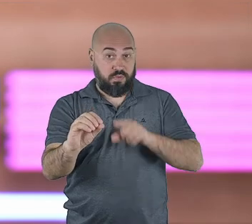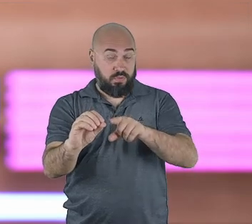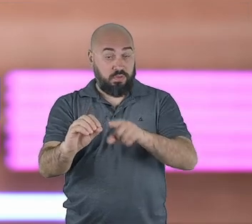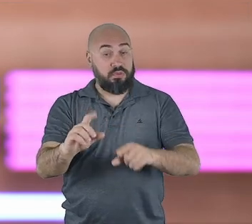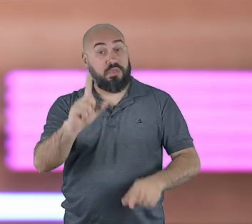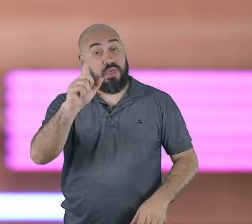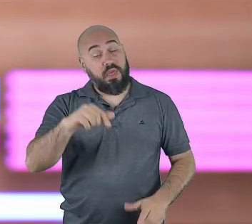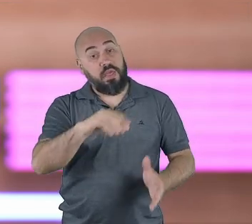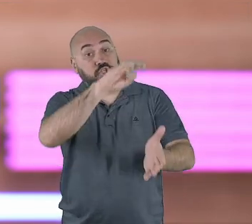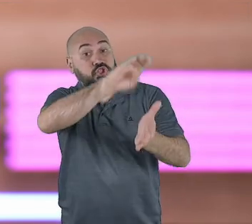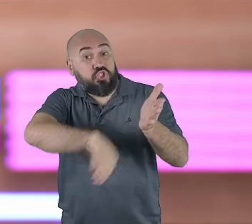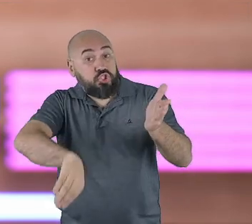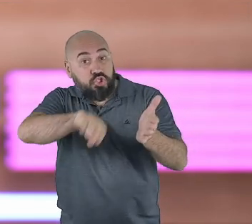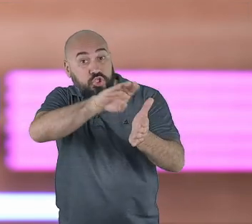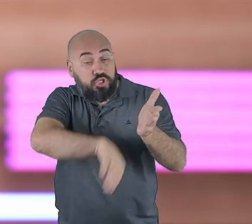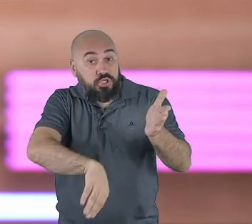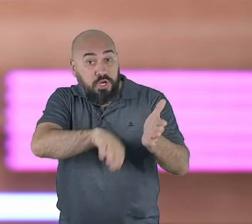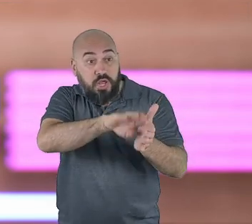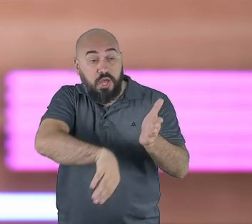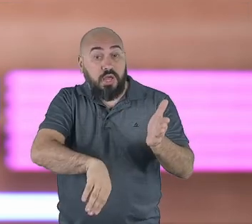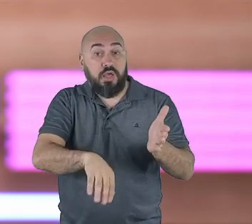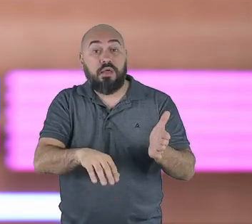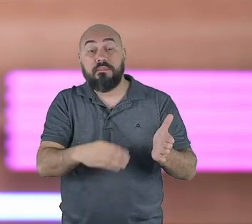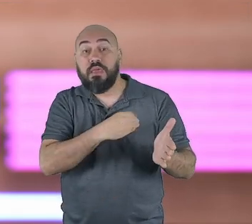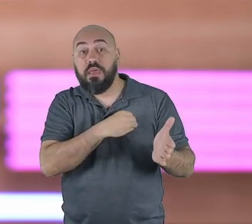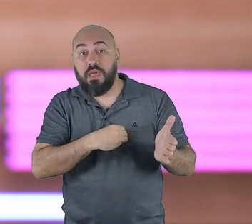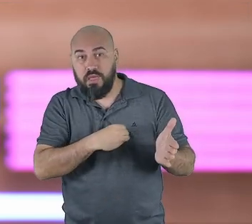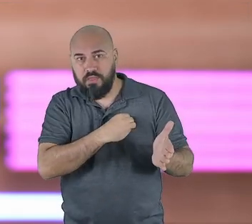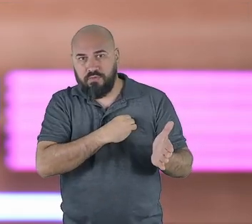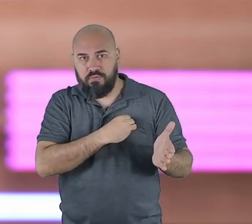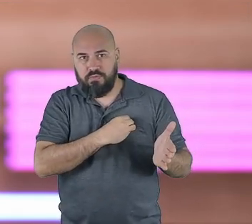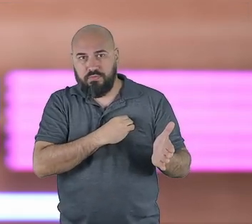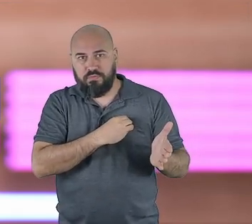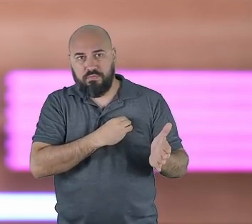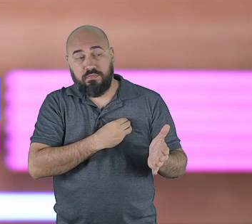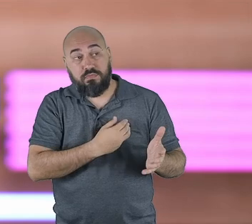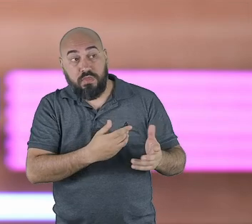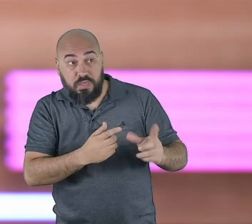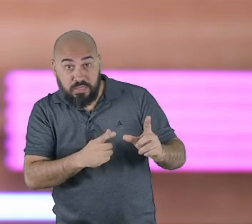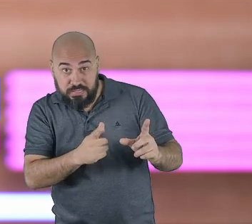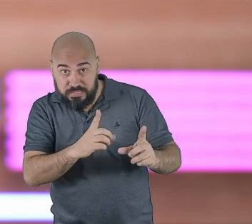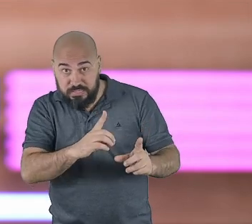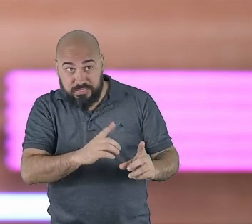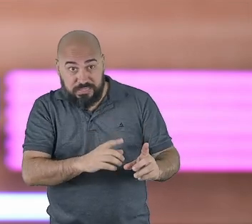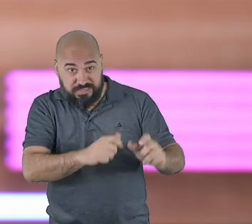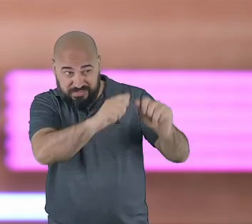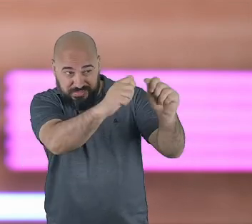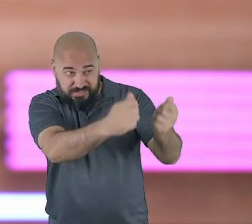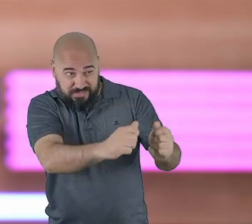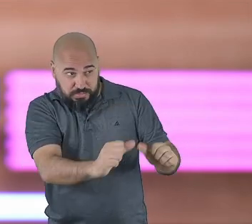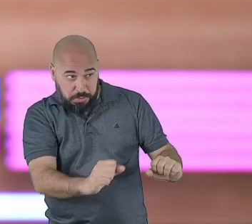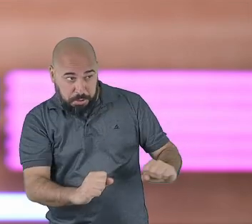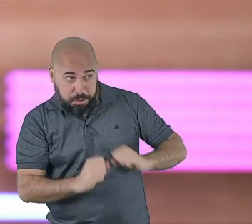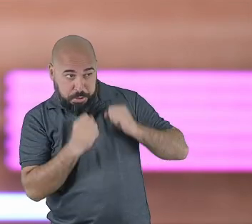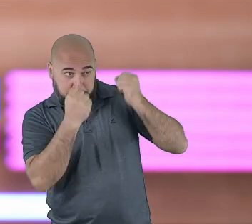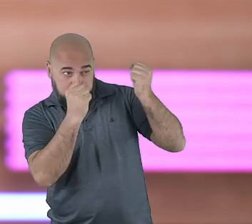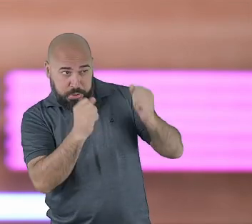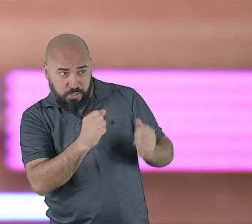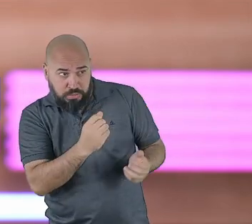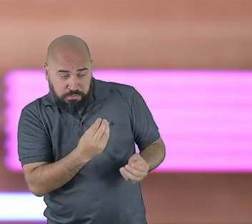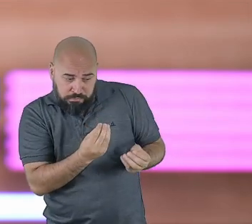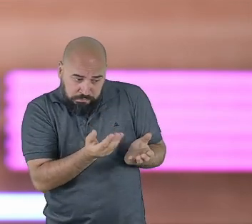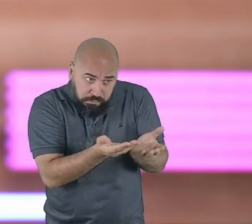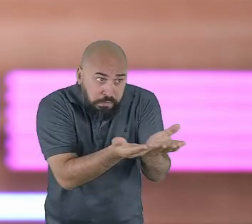pecado e evitar a ira de deuses ofendidos. O sacrifício mais trágico e